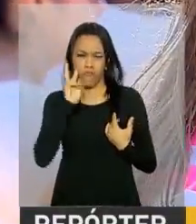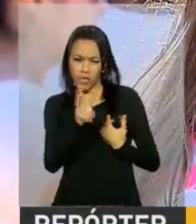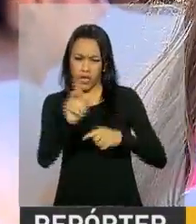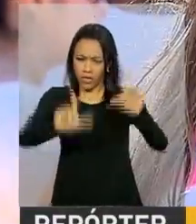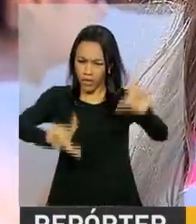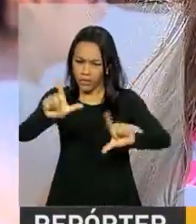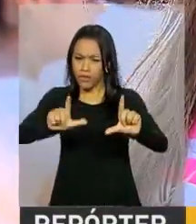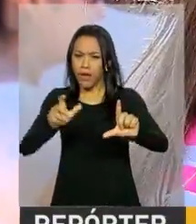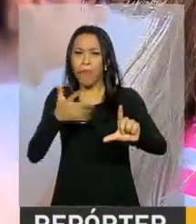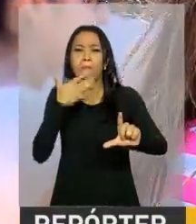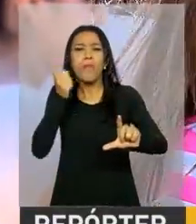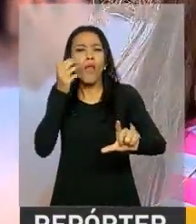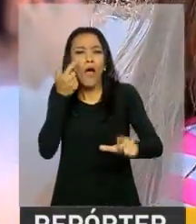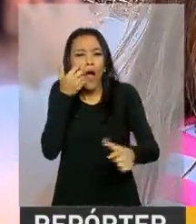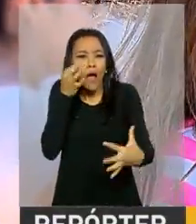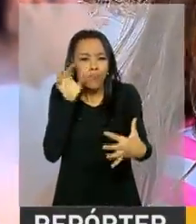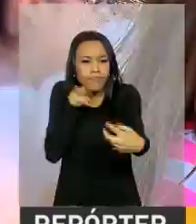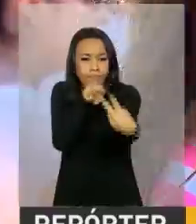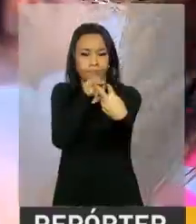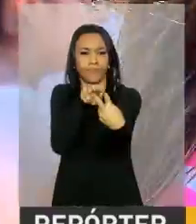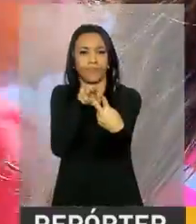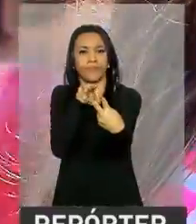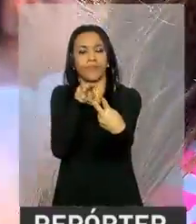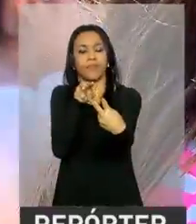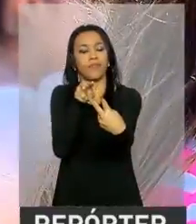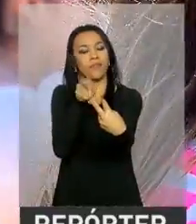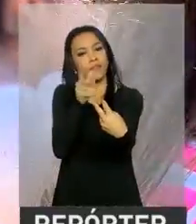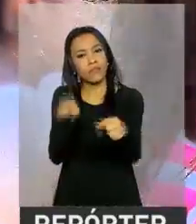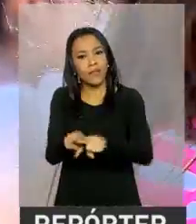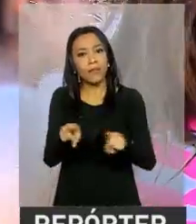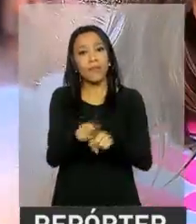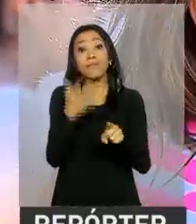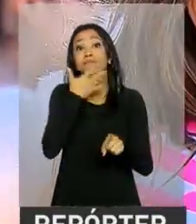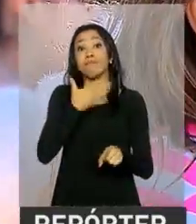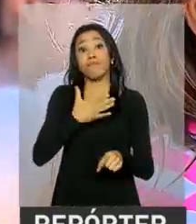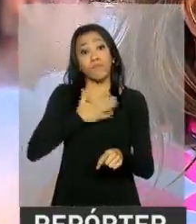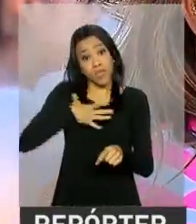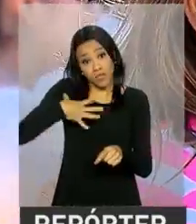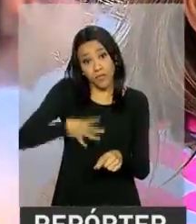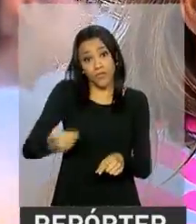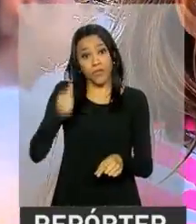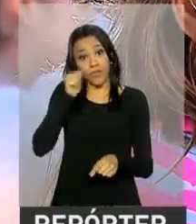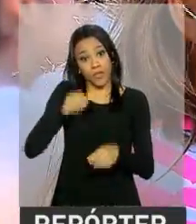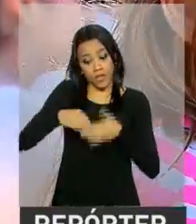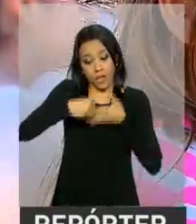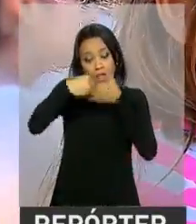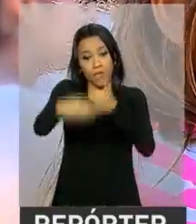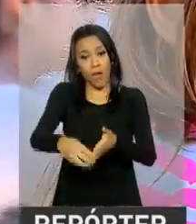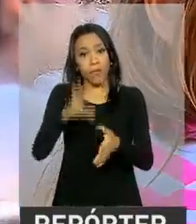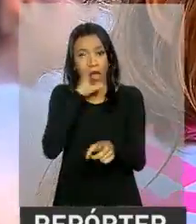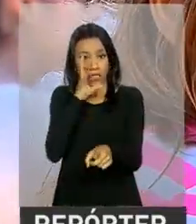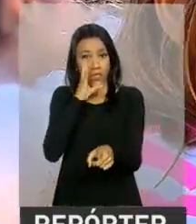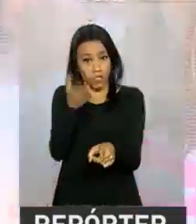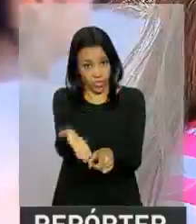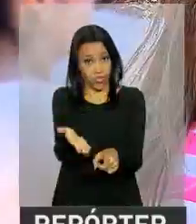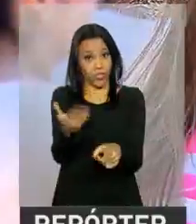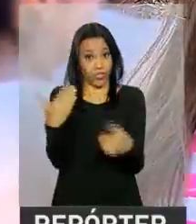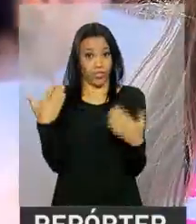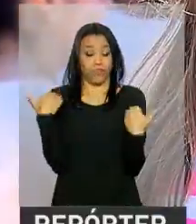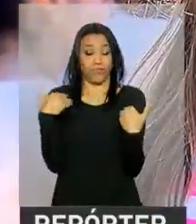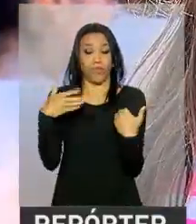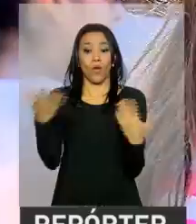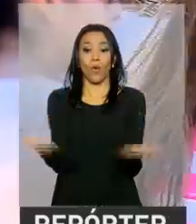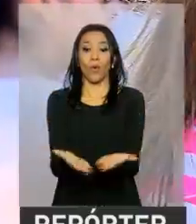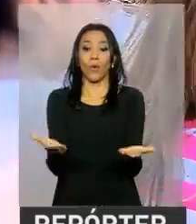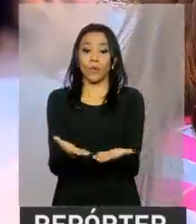queria conferir de perto e dar a oportunidade das minhas filhas assistirem, delas conhecerem o desfile de Brasília, né? O pessoal hoje